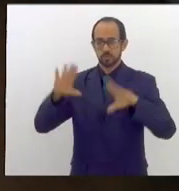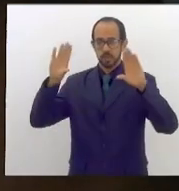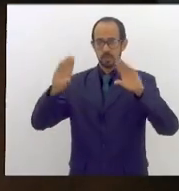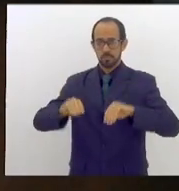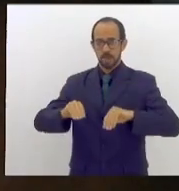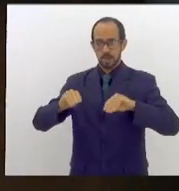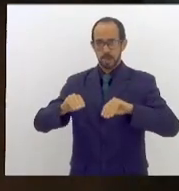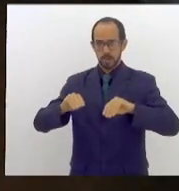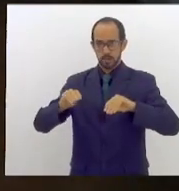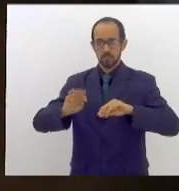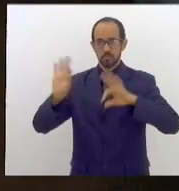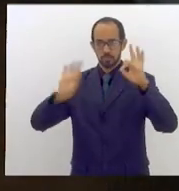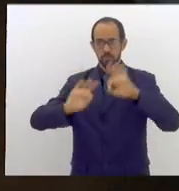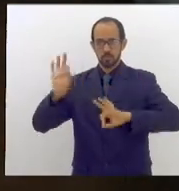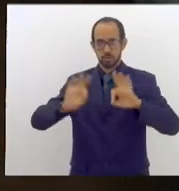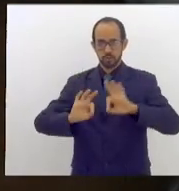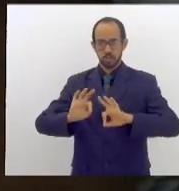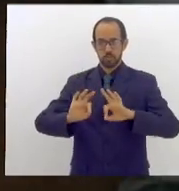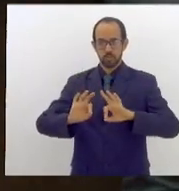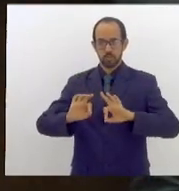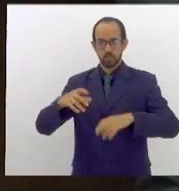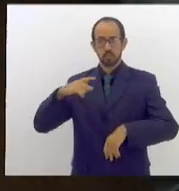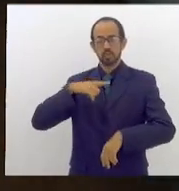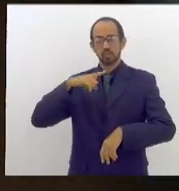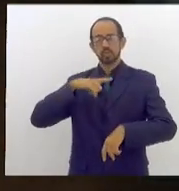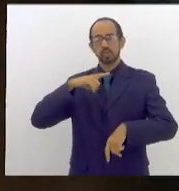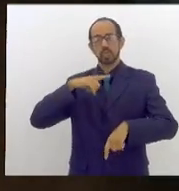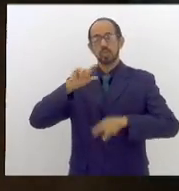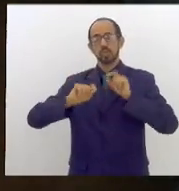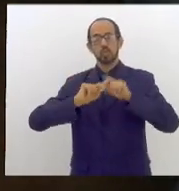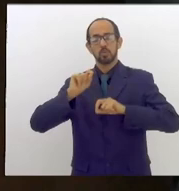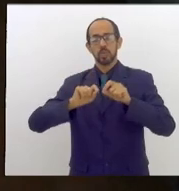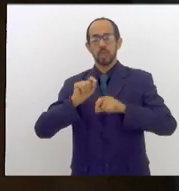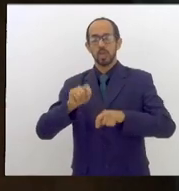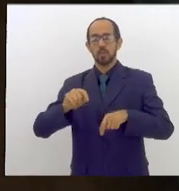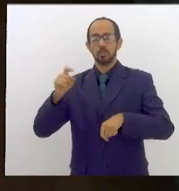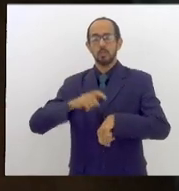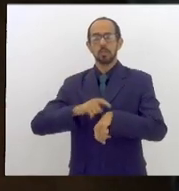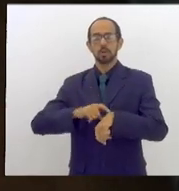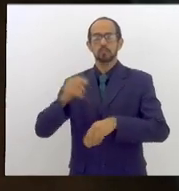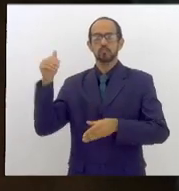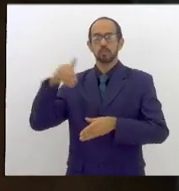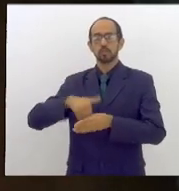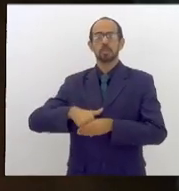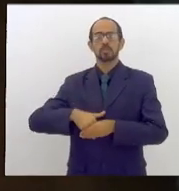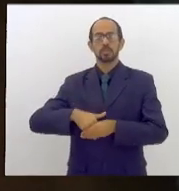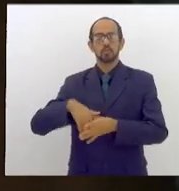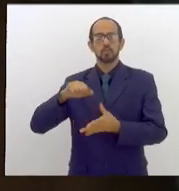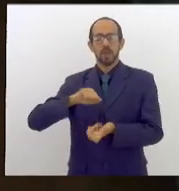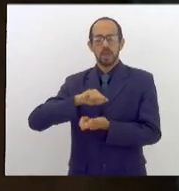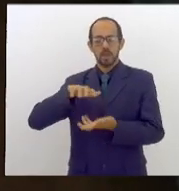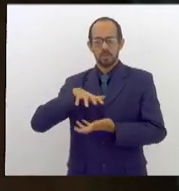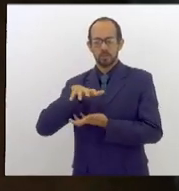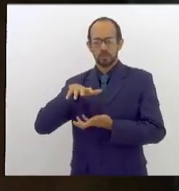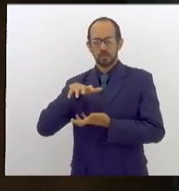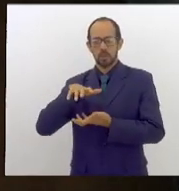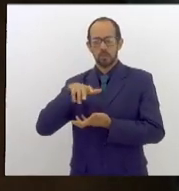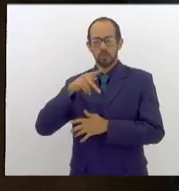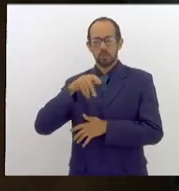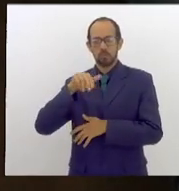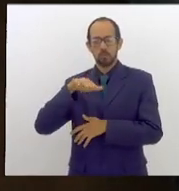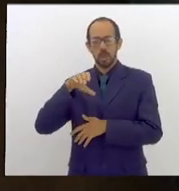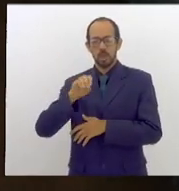o projeto nós estamos votando a revisão do plano